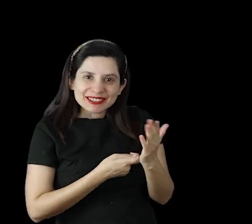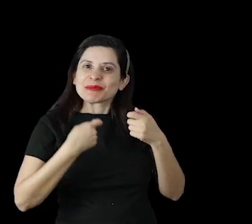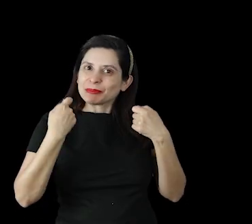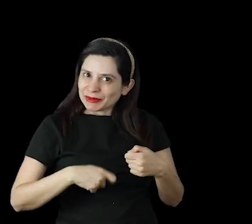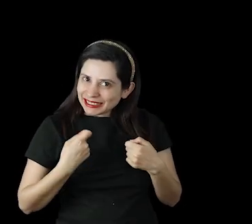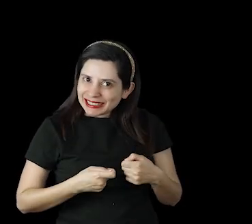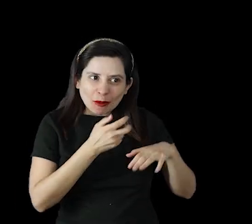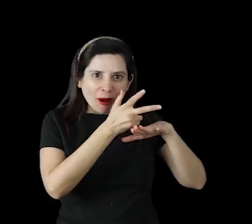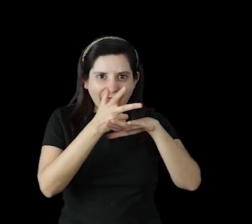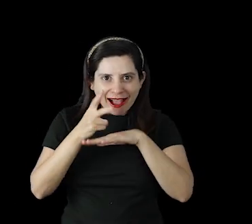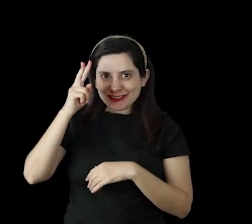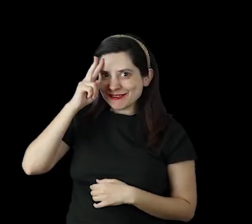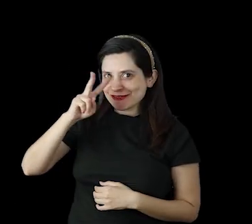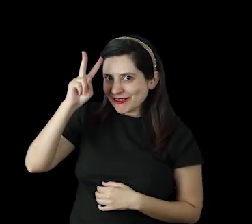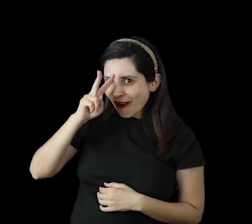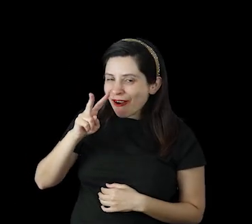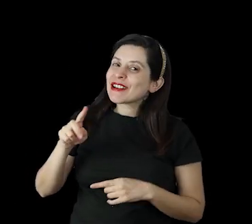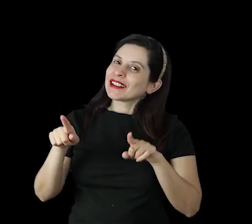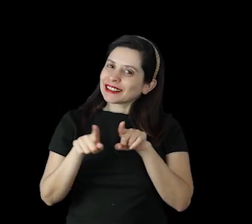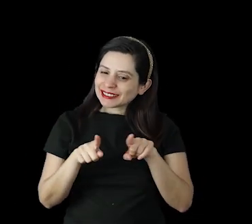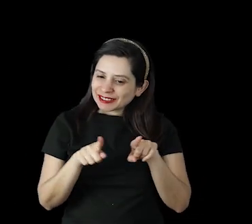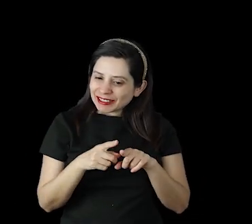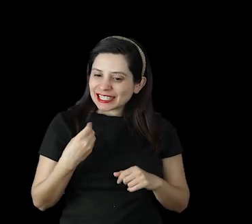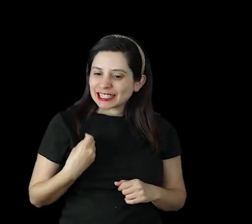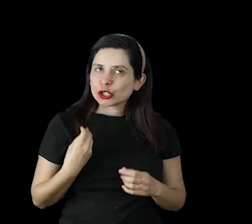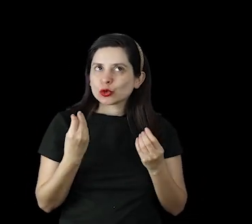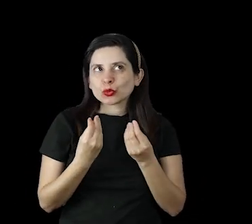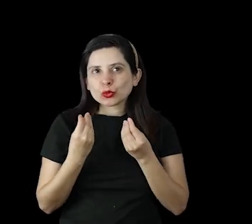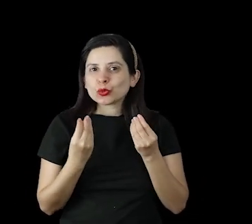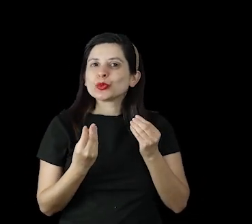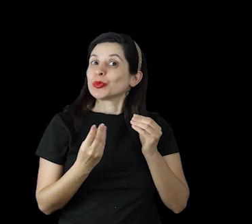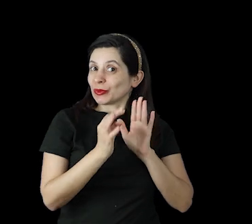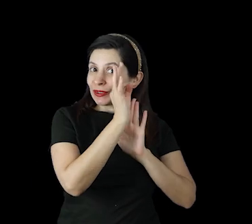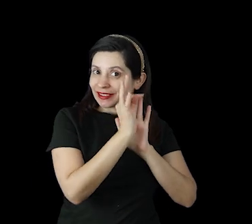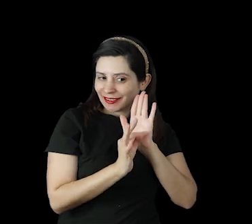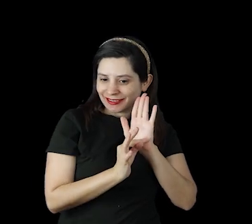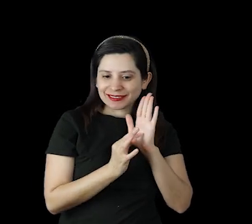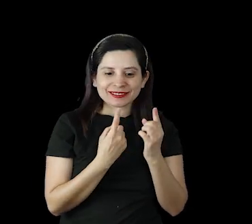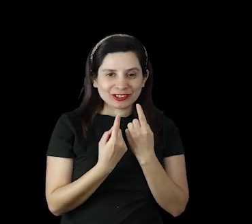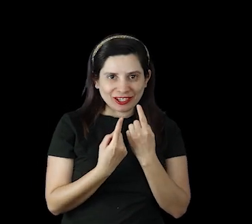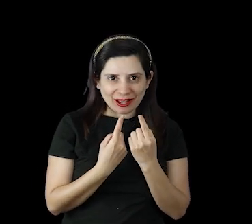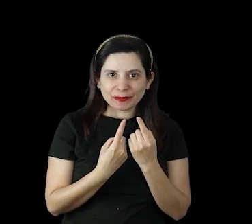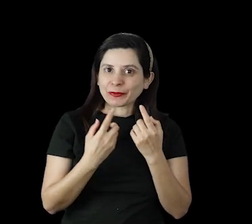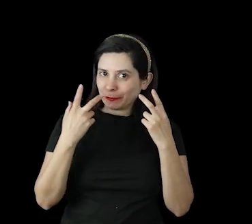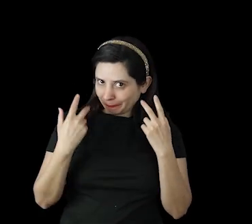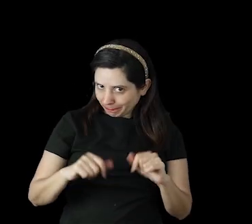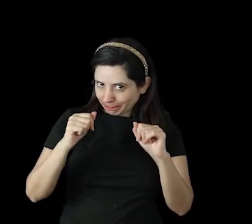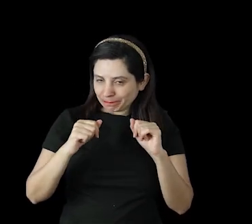para gravar uma história, né, existe um roteiro de aula. Então vamos